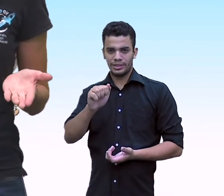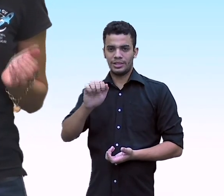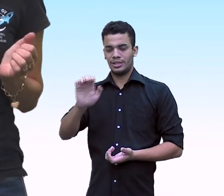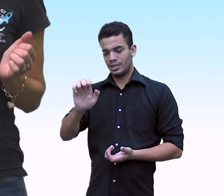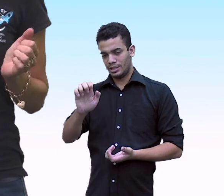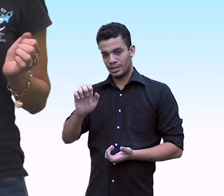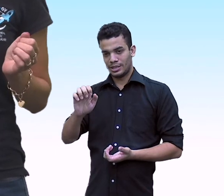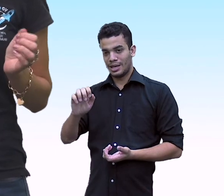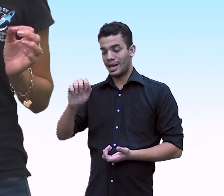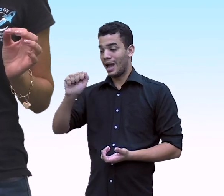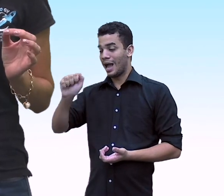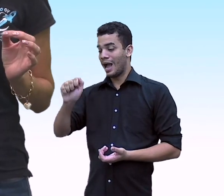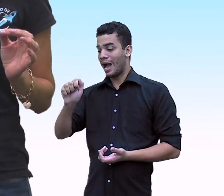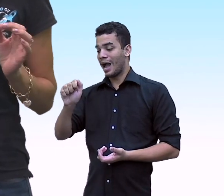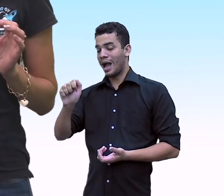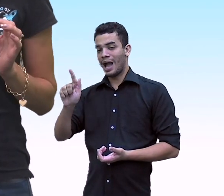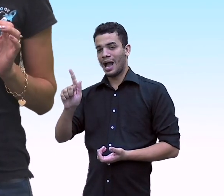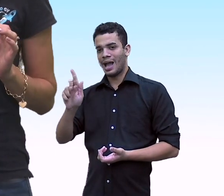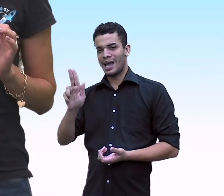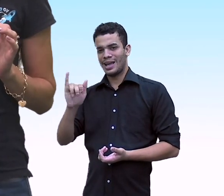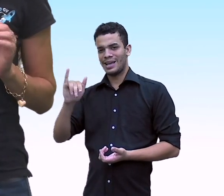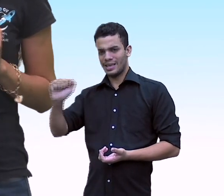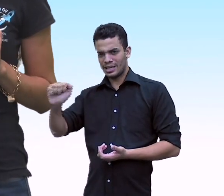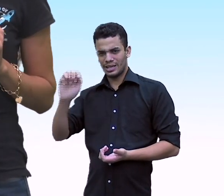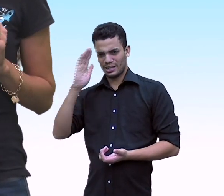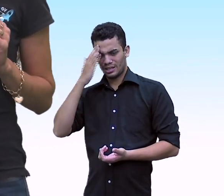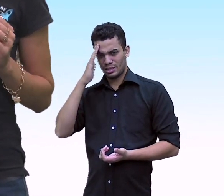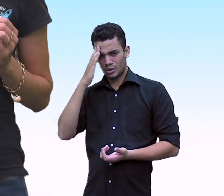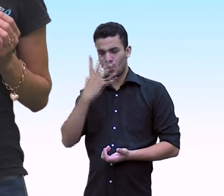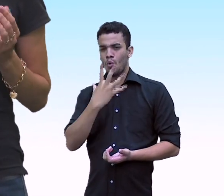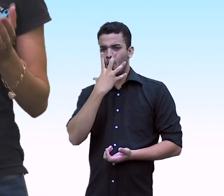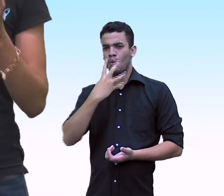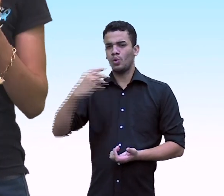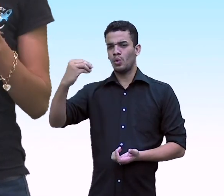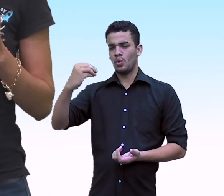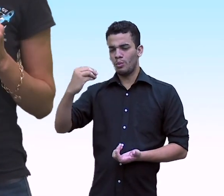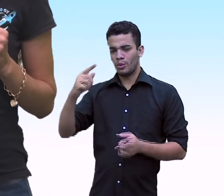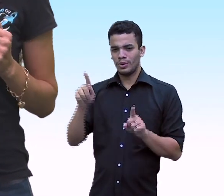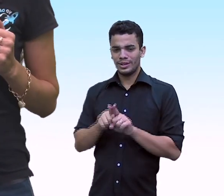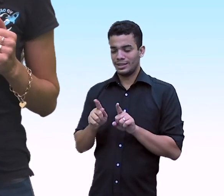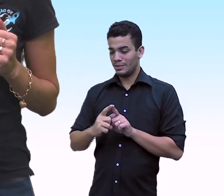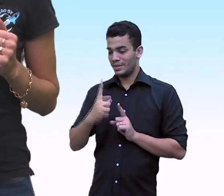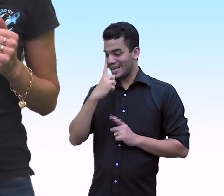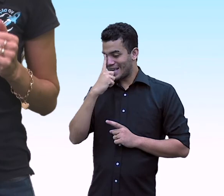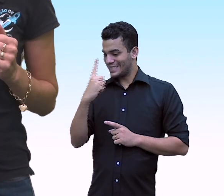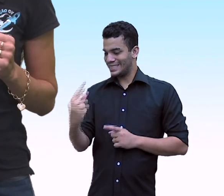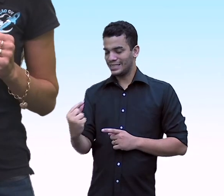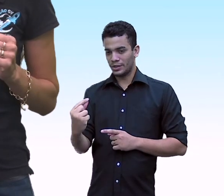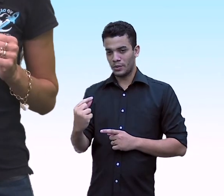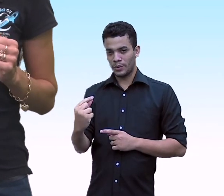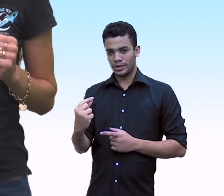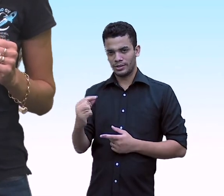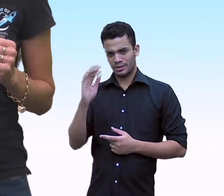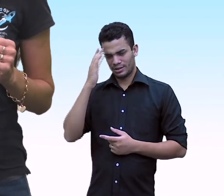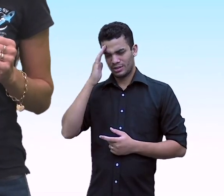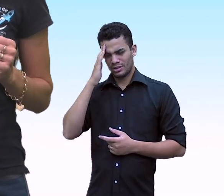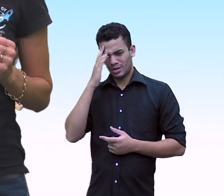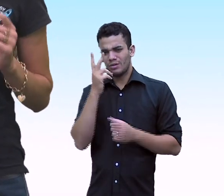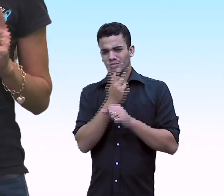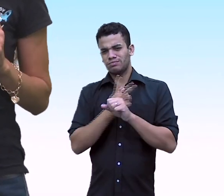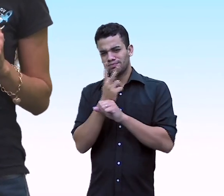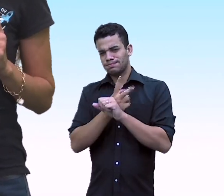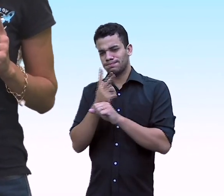e o Boi, o Lobo e a Cegonha. É hora de começar a produção da